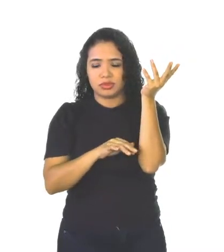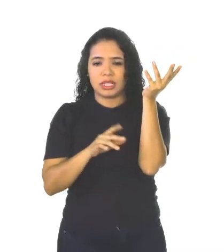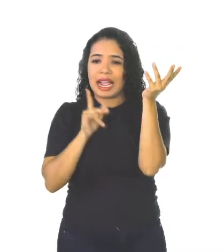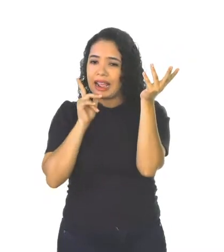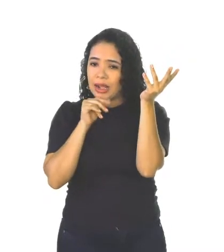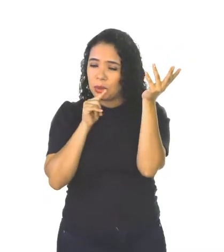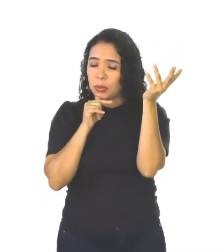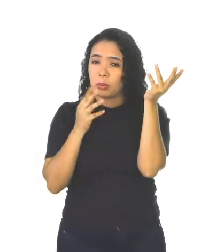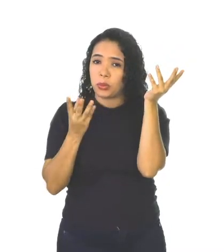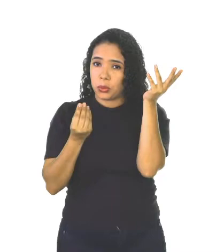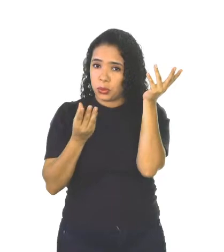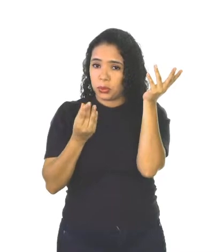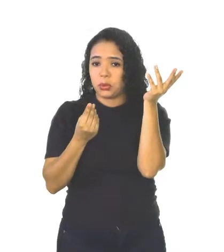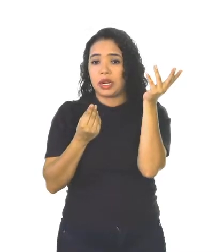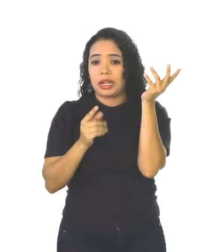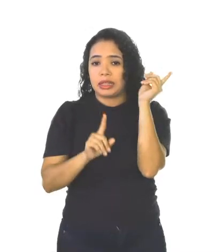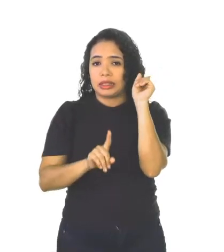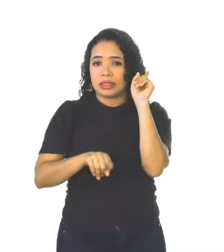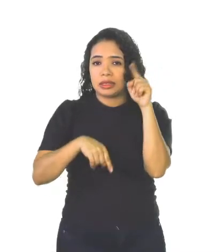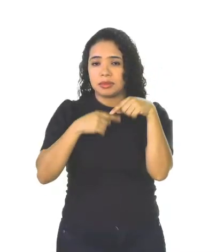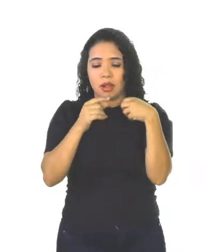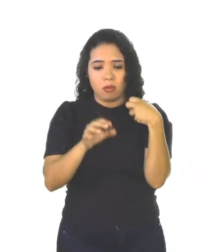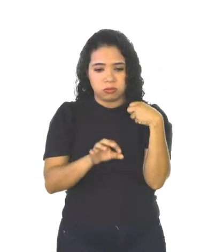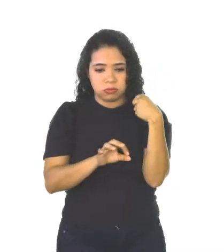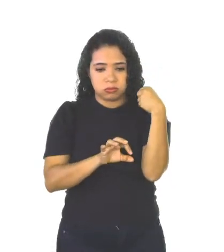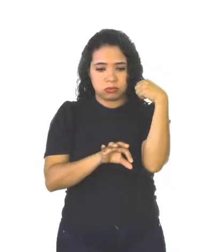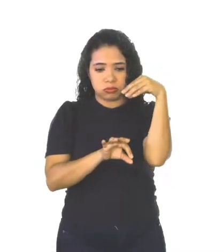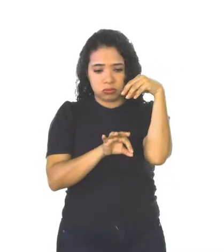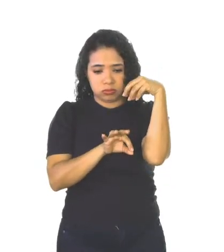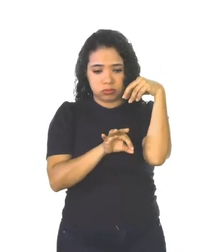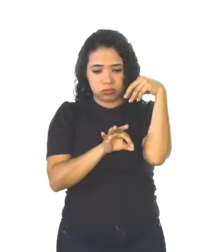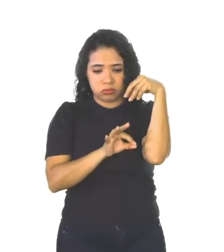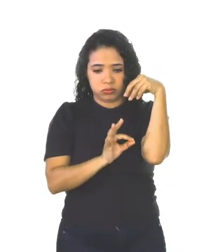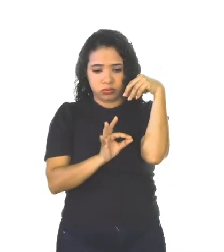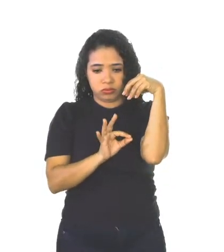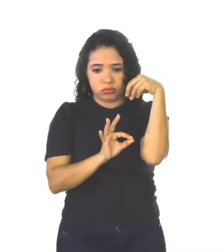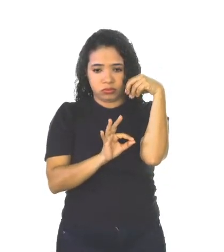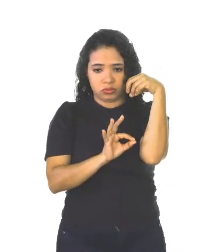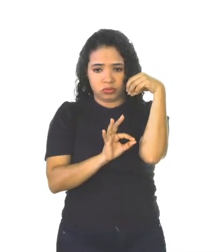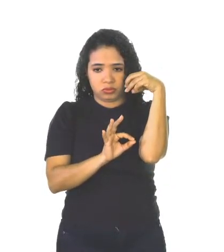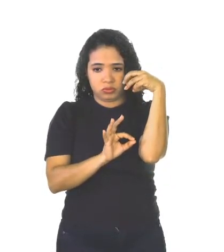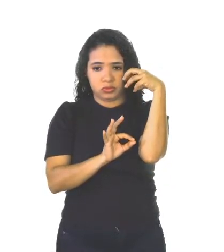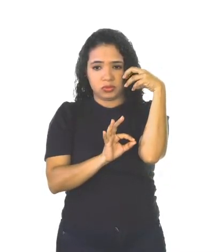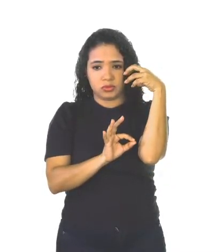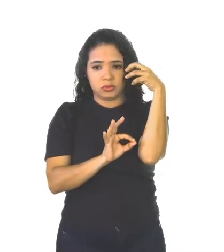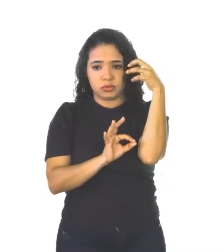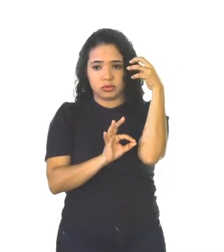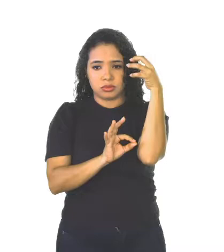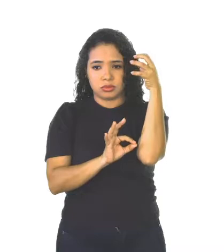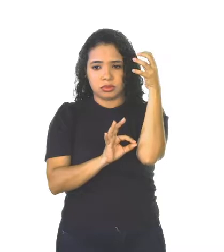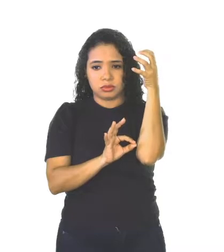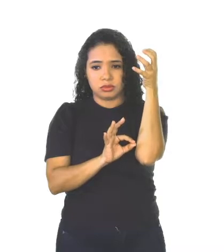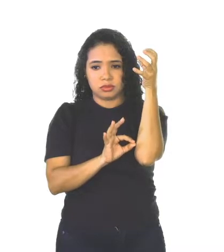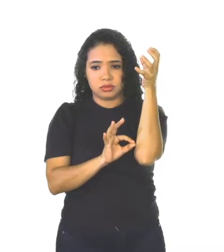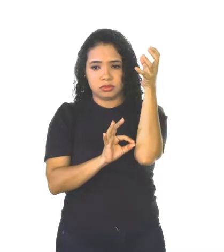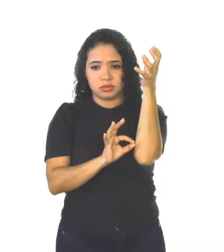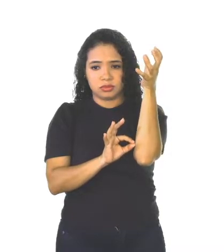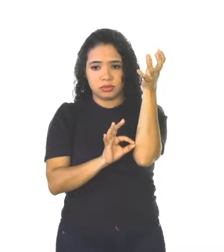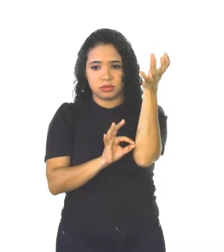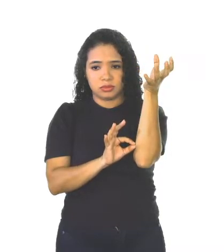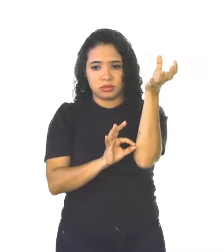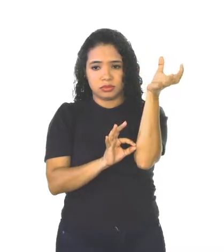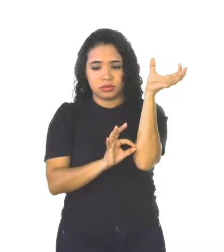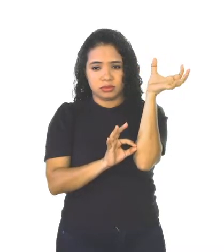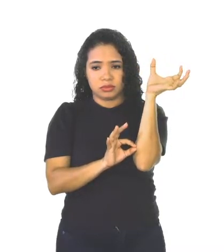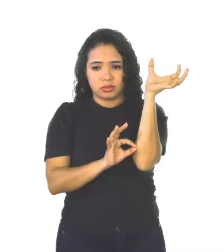bastante água e com isso se fortaleceu. Pôde se reerguer e assim de sede não